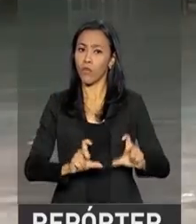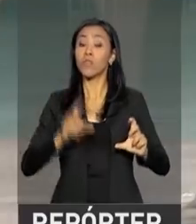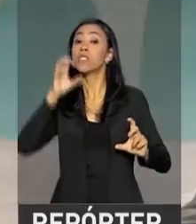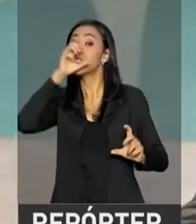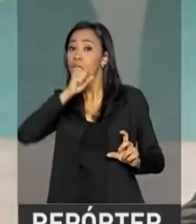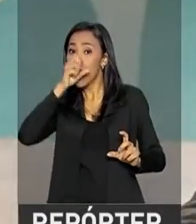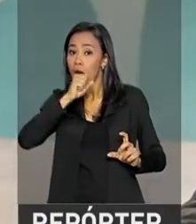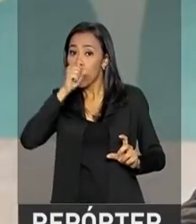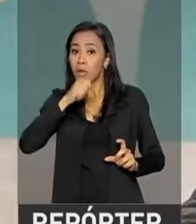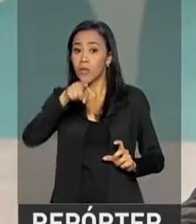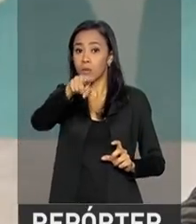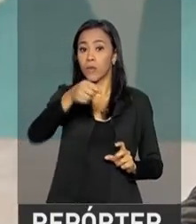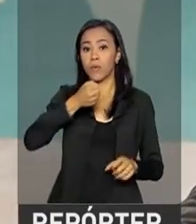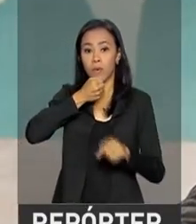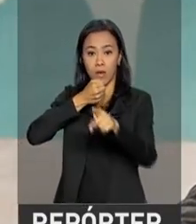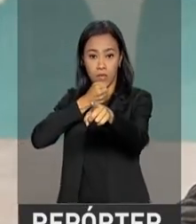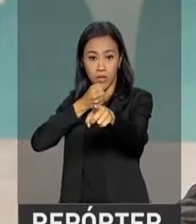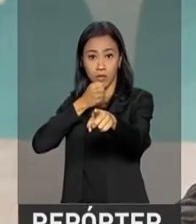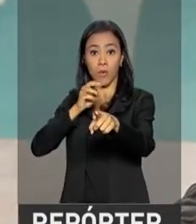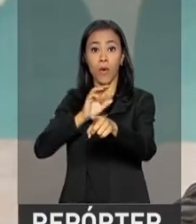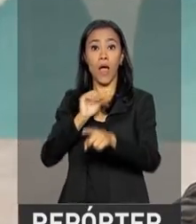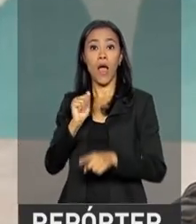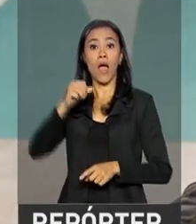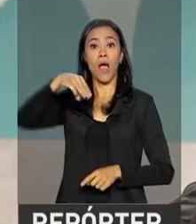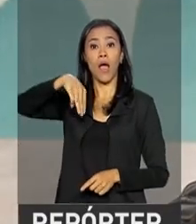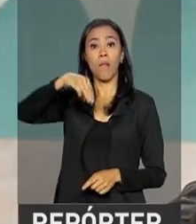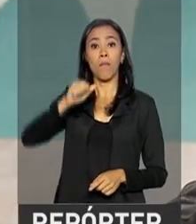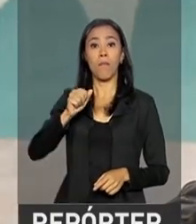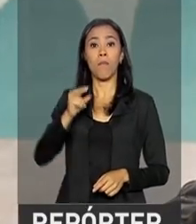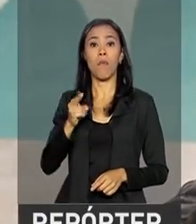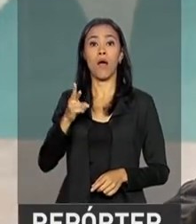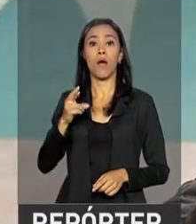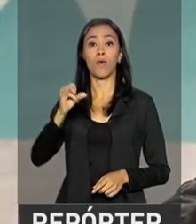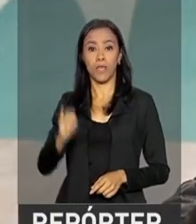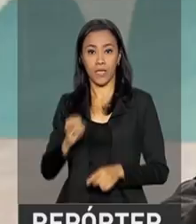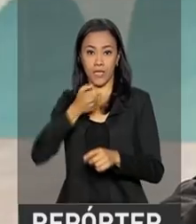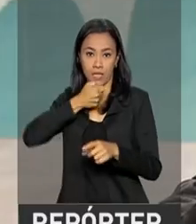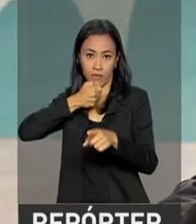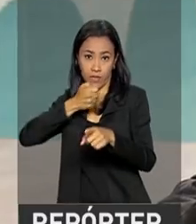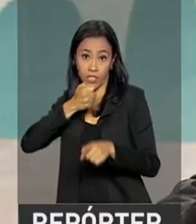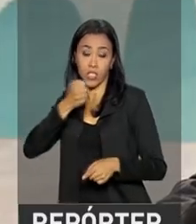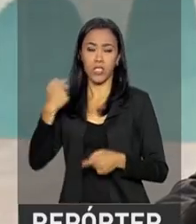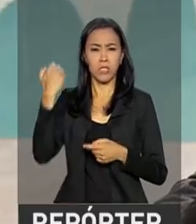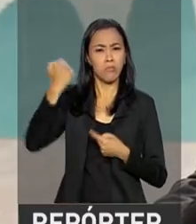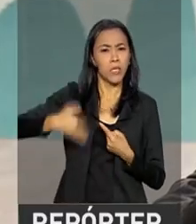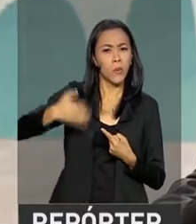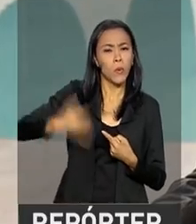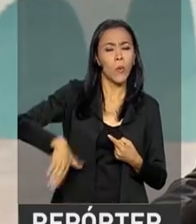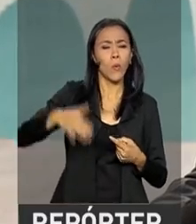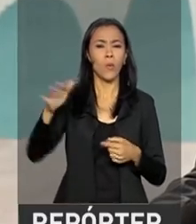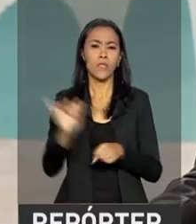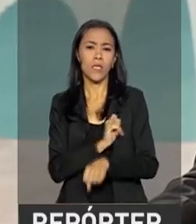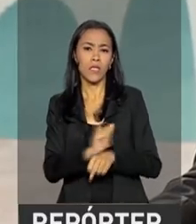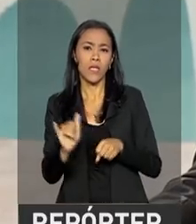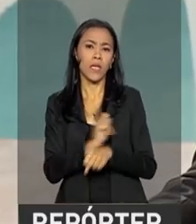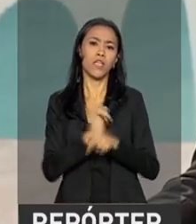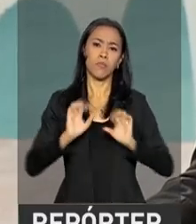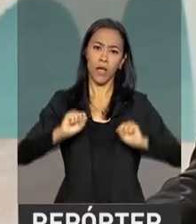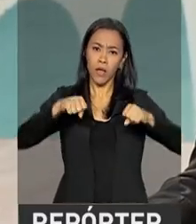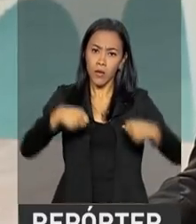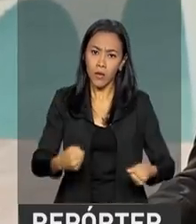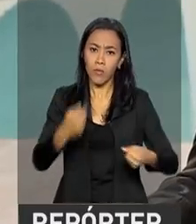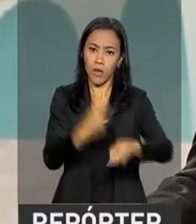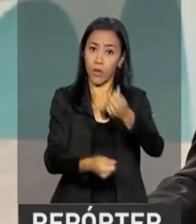conversar com o apresentador da band amaury junior quando ele falou sobre as medidas que estão sendo tomadas para a retomada da economia e afirmou